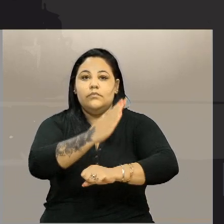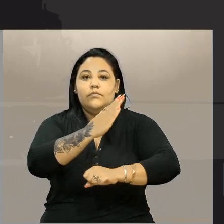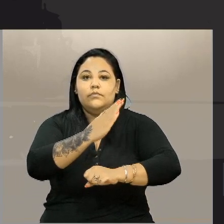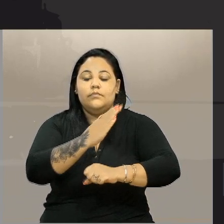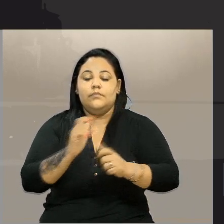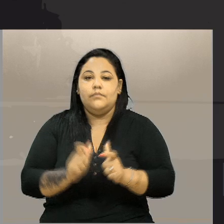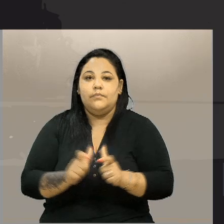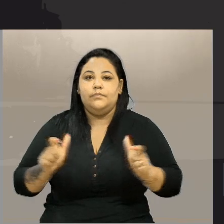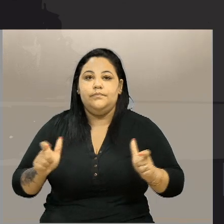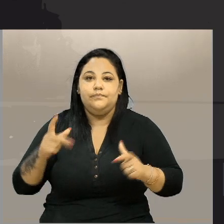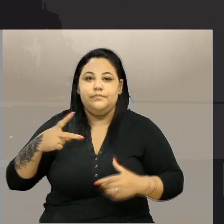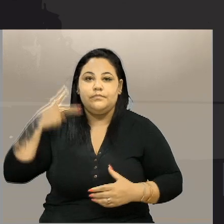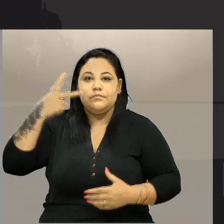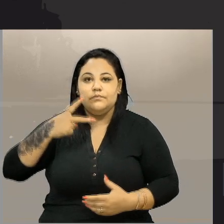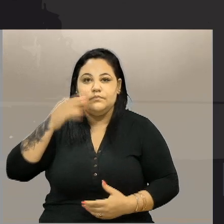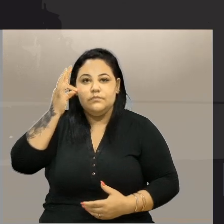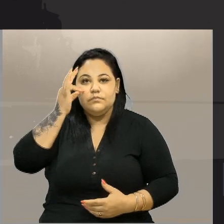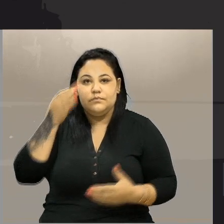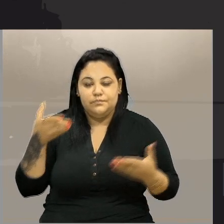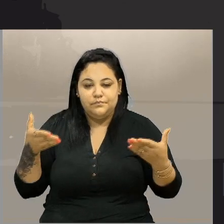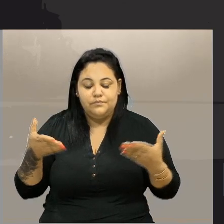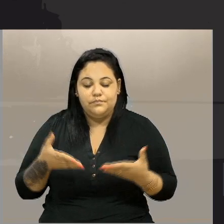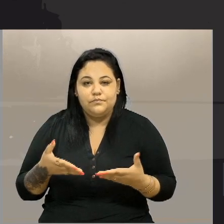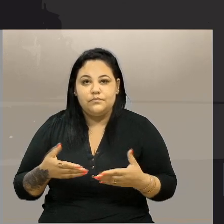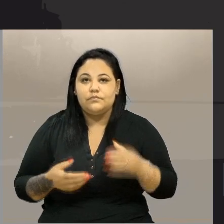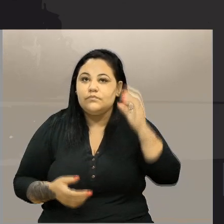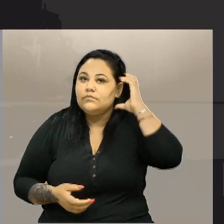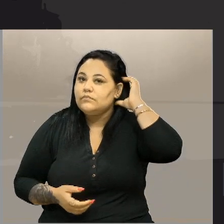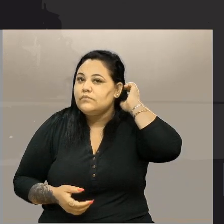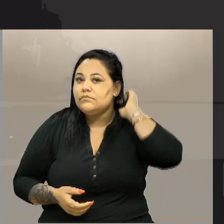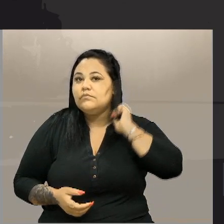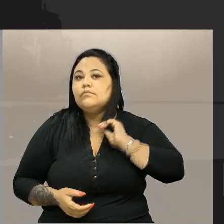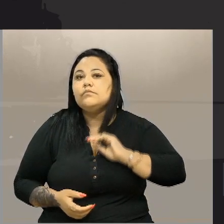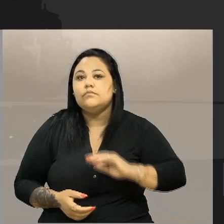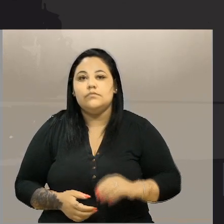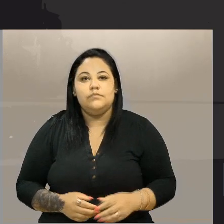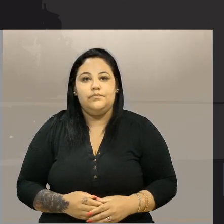foi aprovado por unanimidade das vereadoras e vereadores.